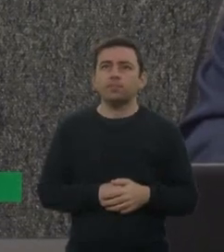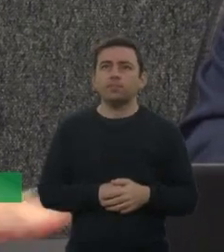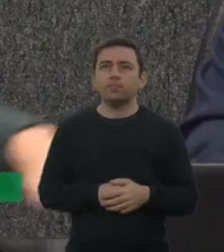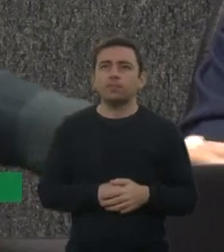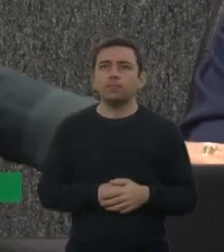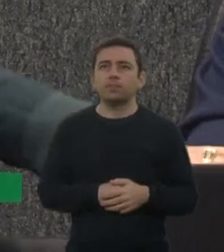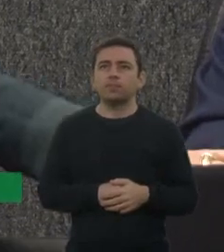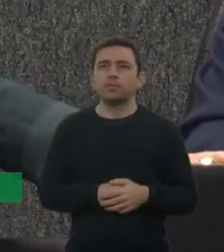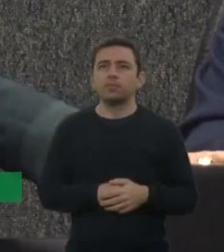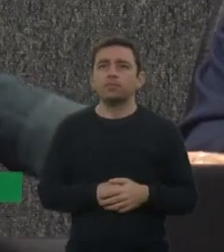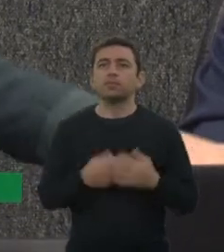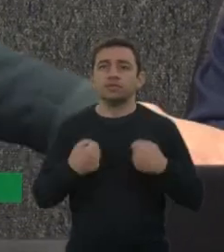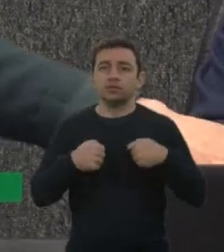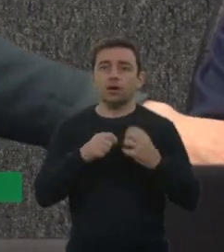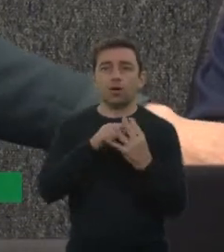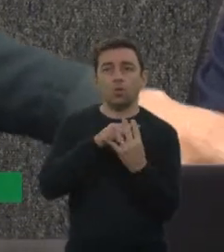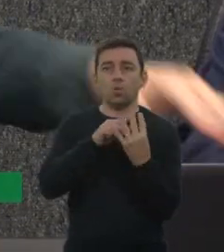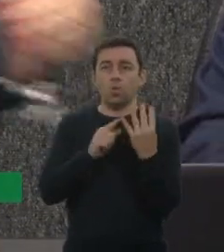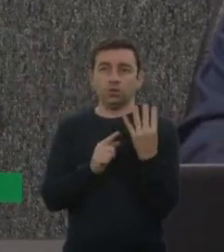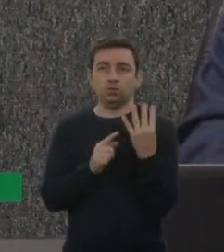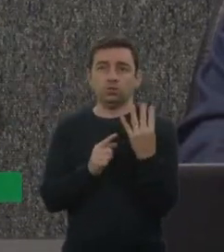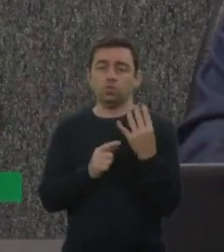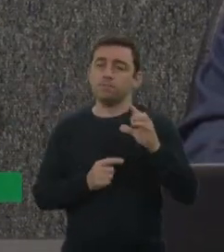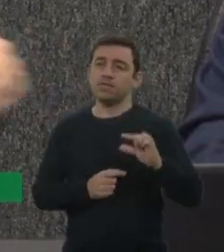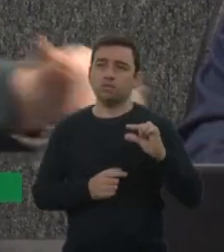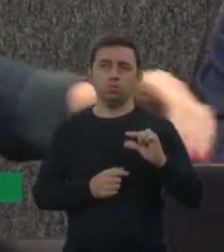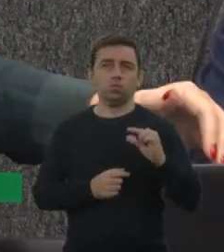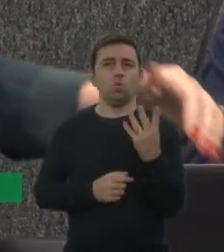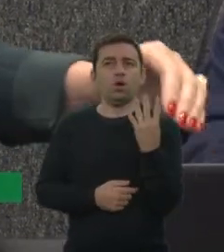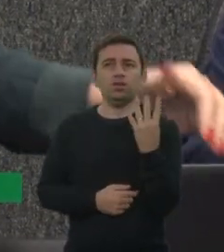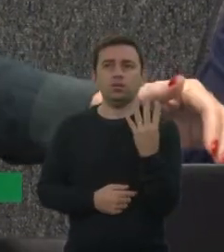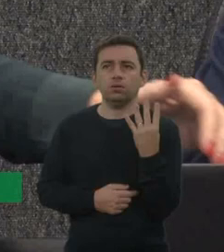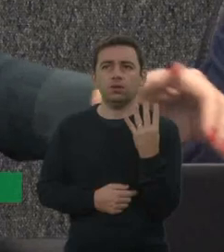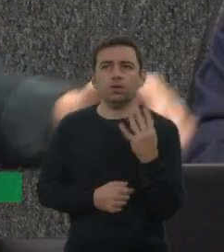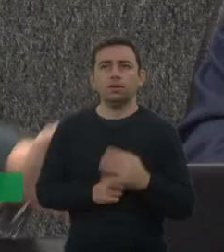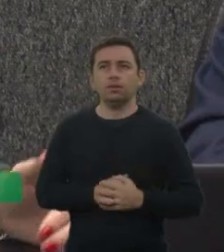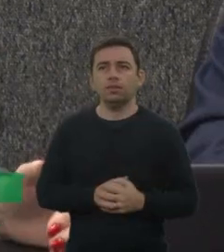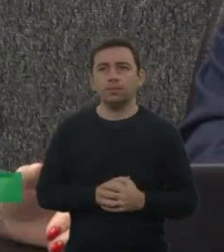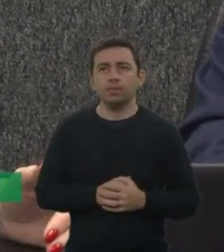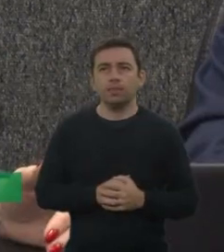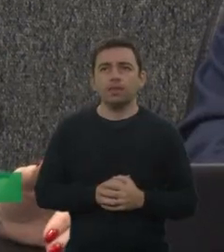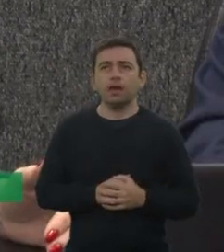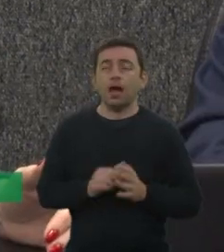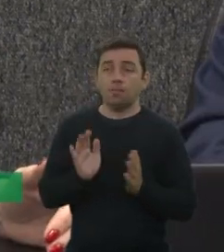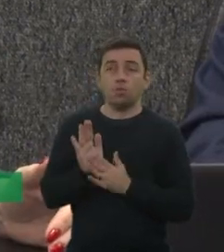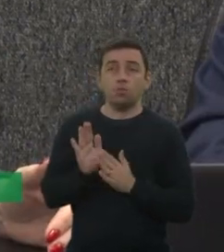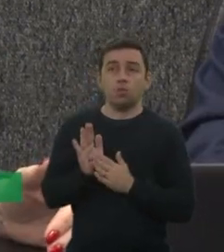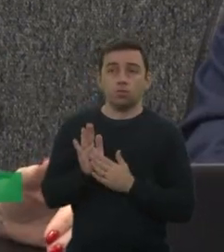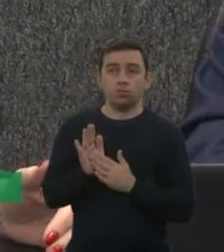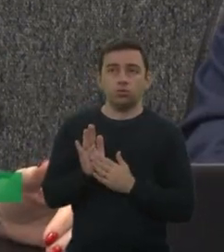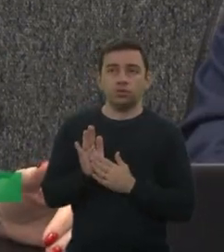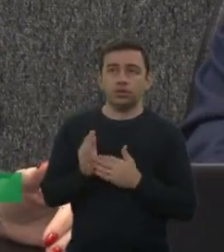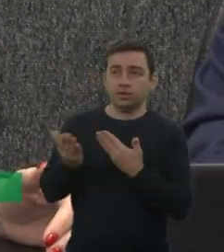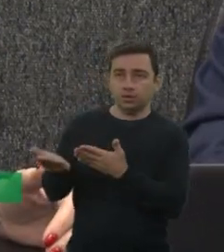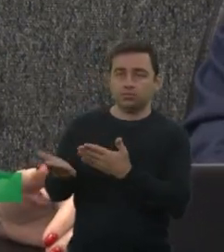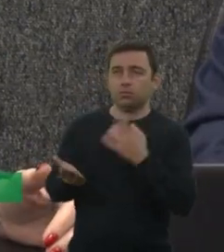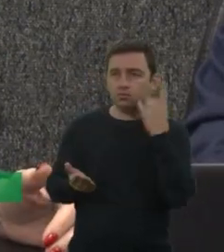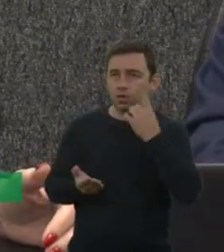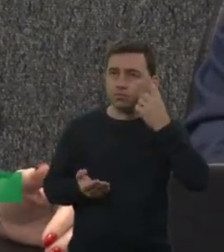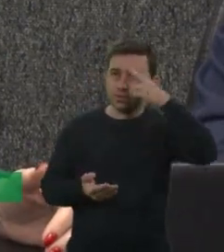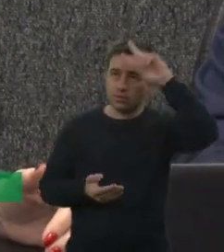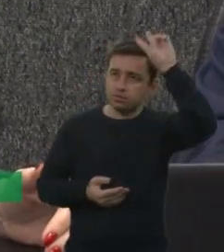No mínimo, 4. E aí eu fico, para ser mais modesta, com a proposta do deputado